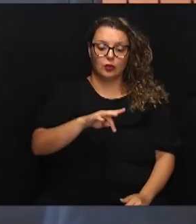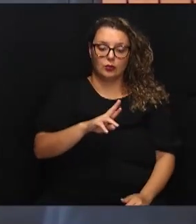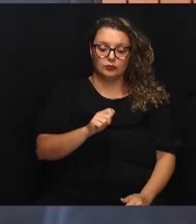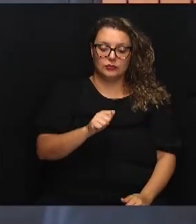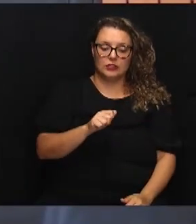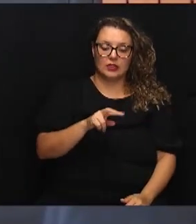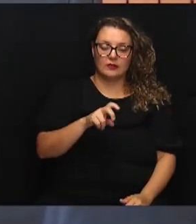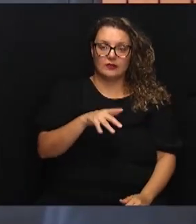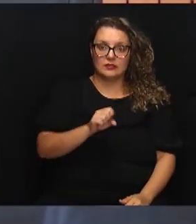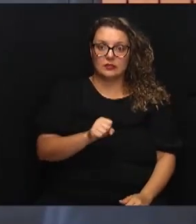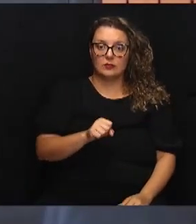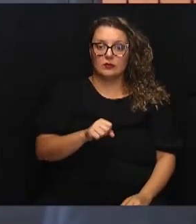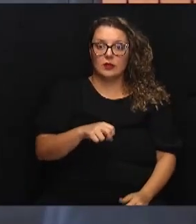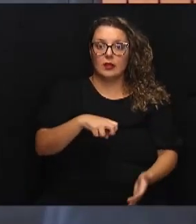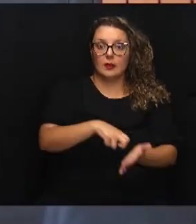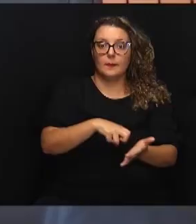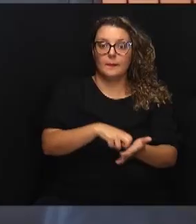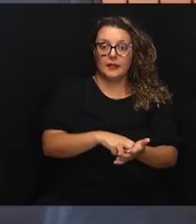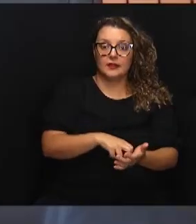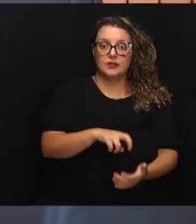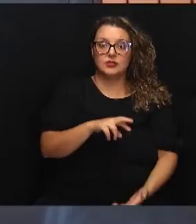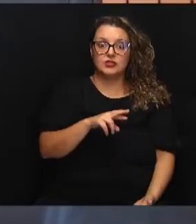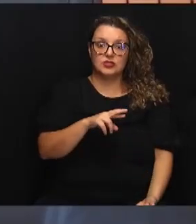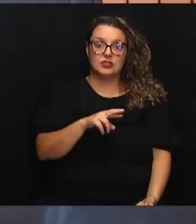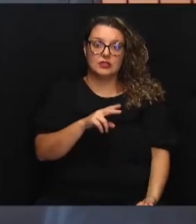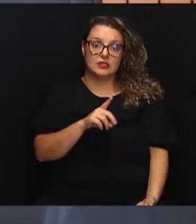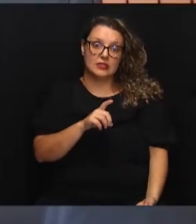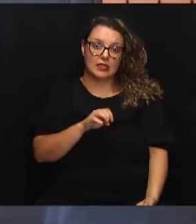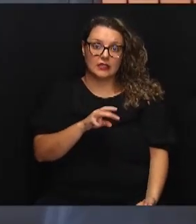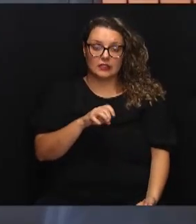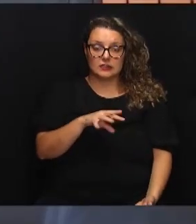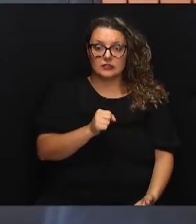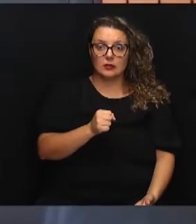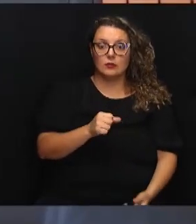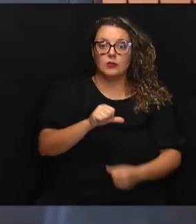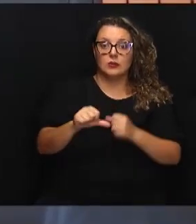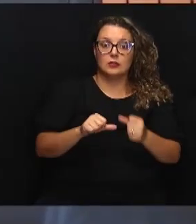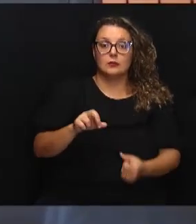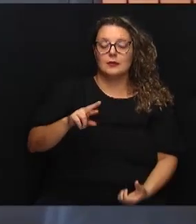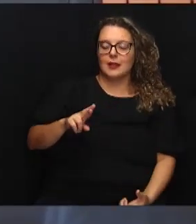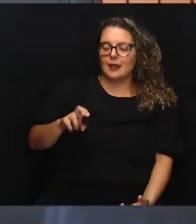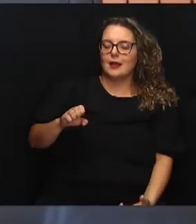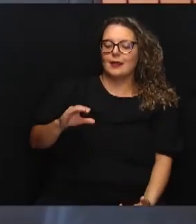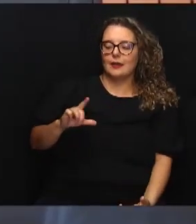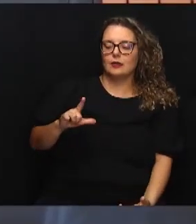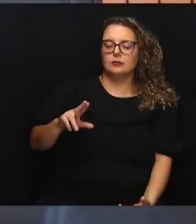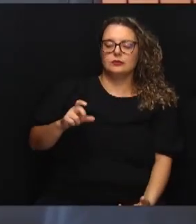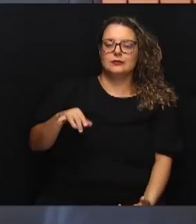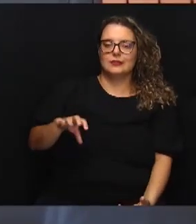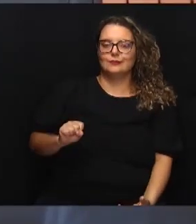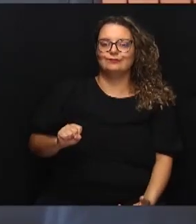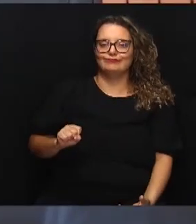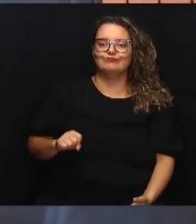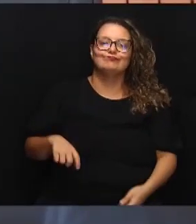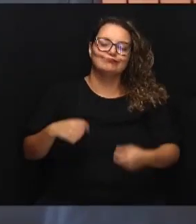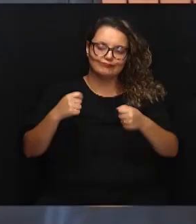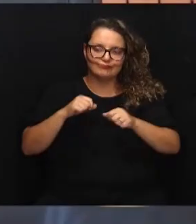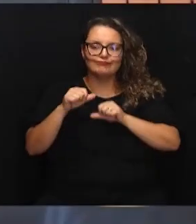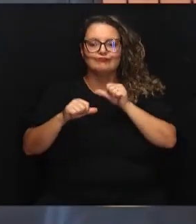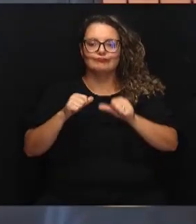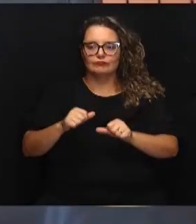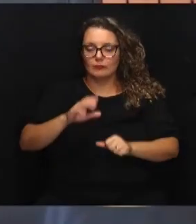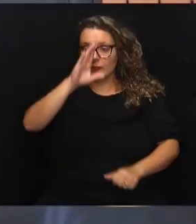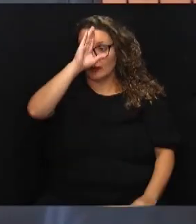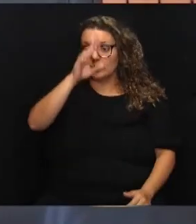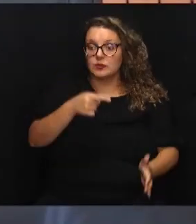de detenção para pena de reclusão, mas ainda precisa mudar muito, principalmente através das denúncias.